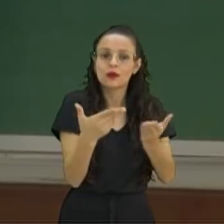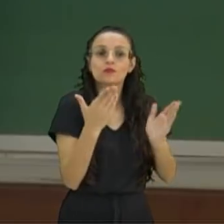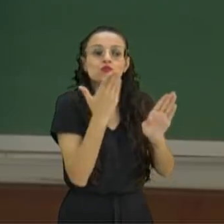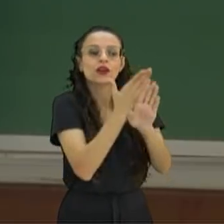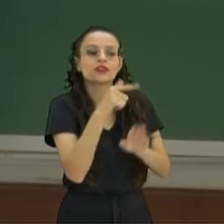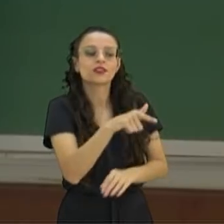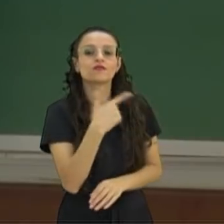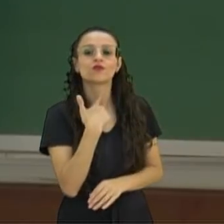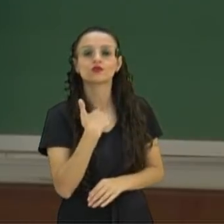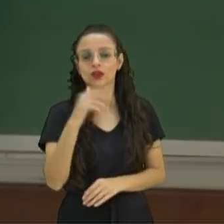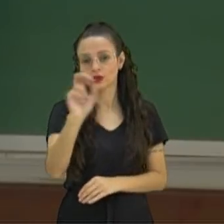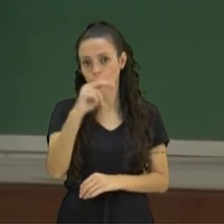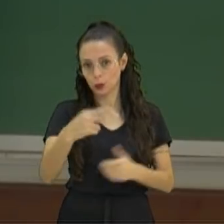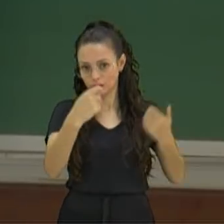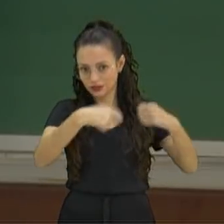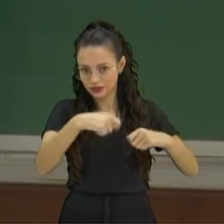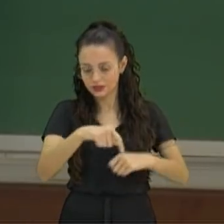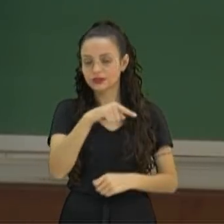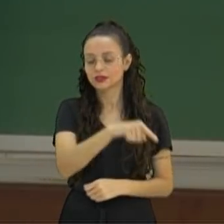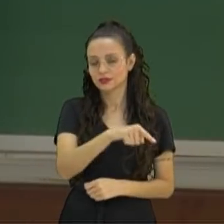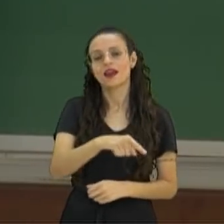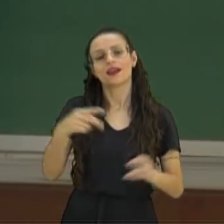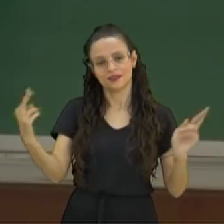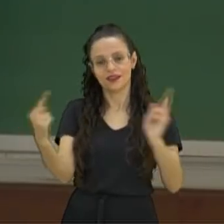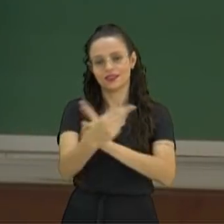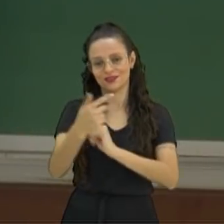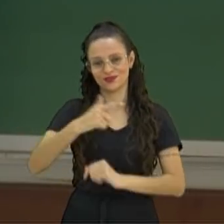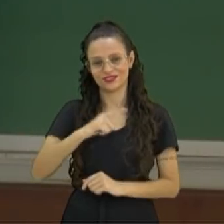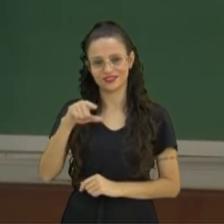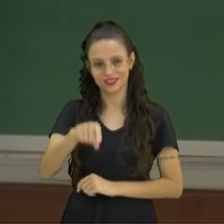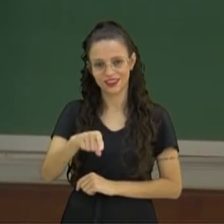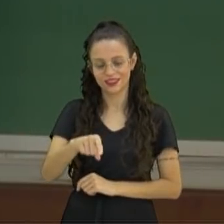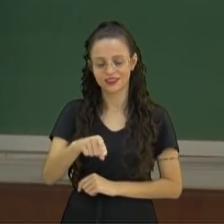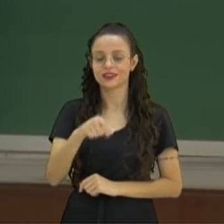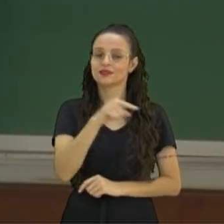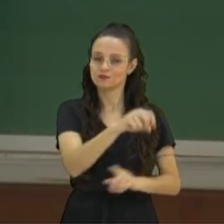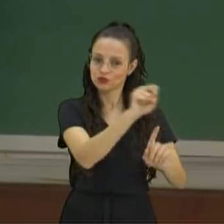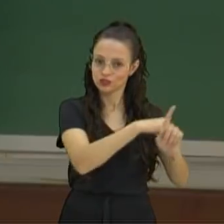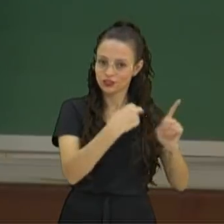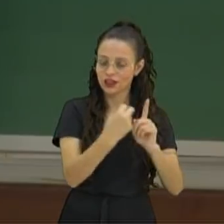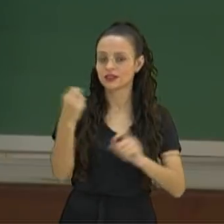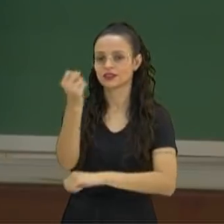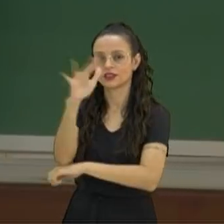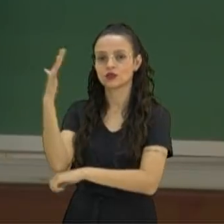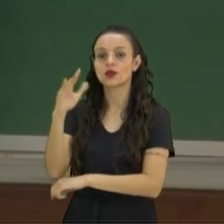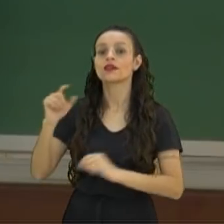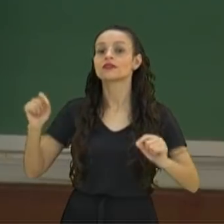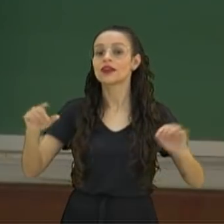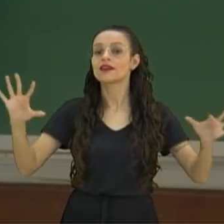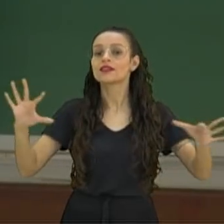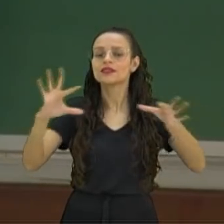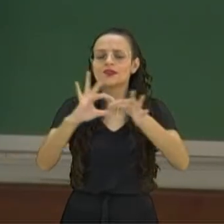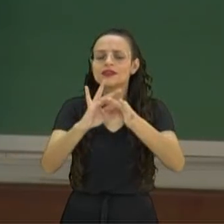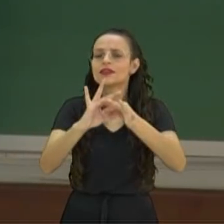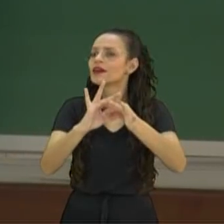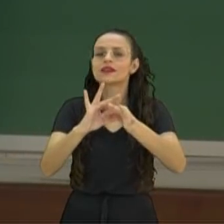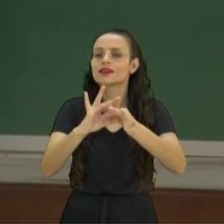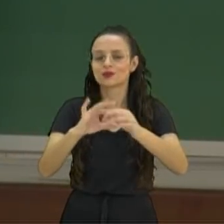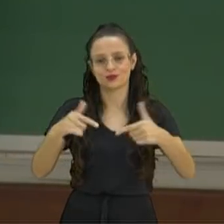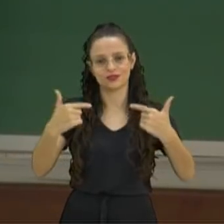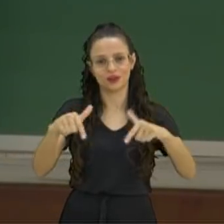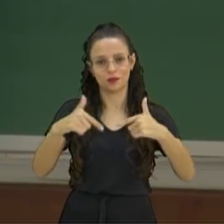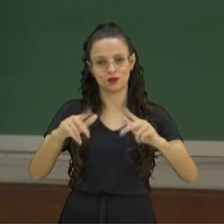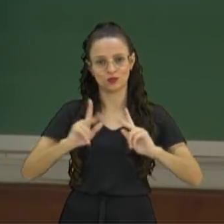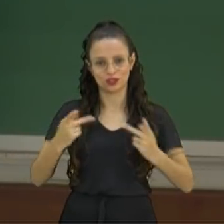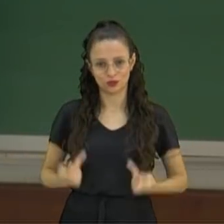alguma vontade. Então, aí se estabelece uma relação entre sociedade e natureza. Quem é que liga essa relação? O